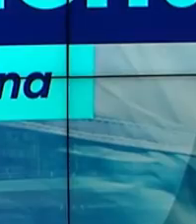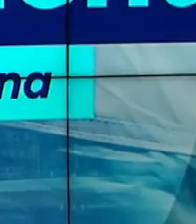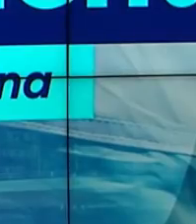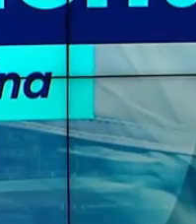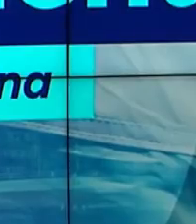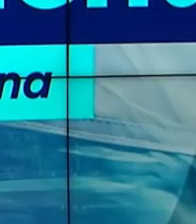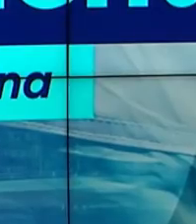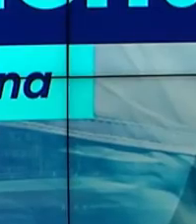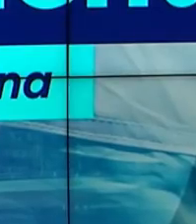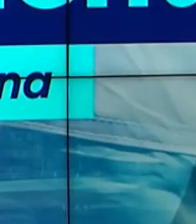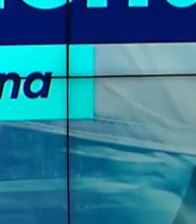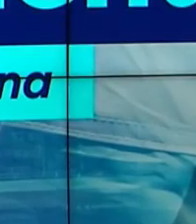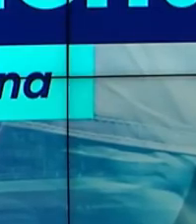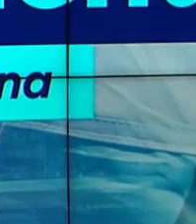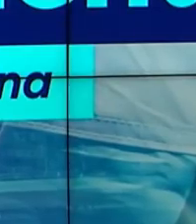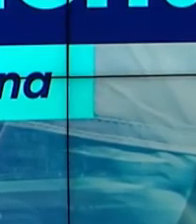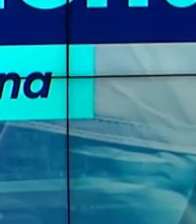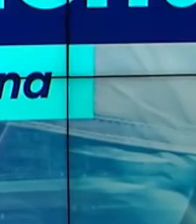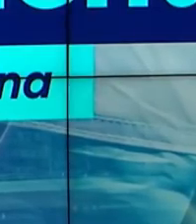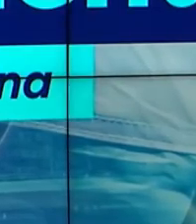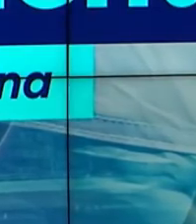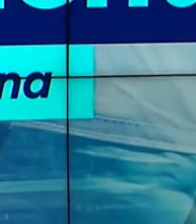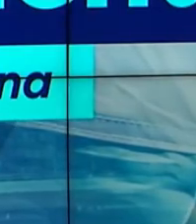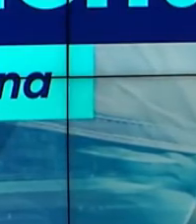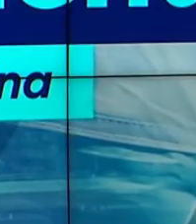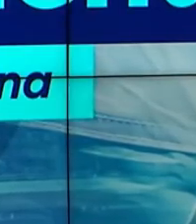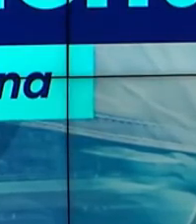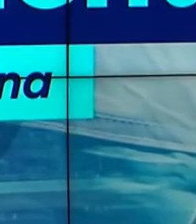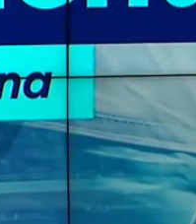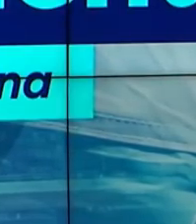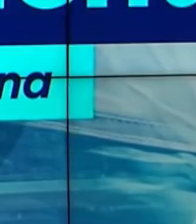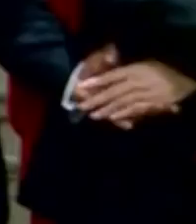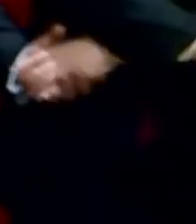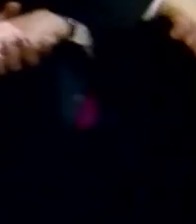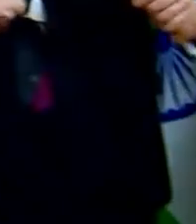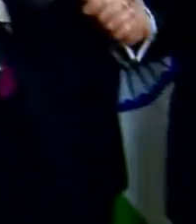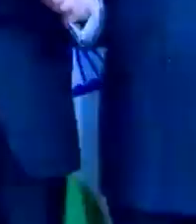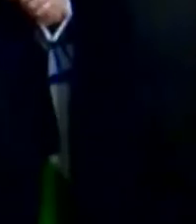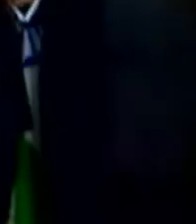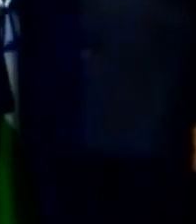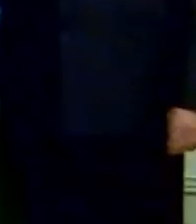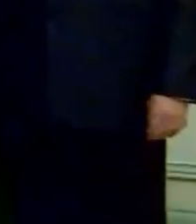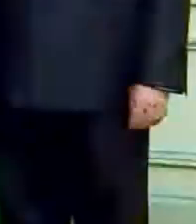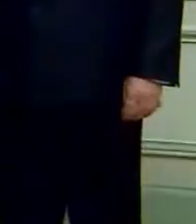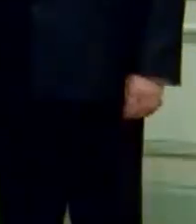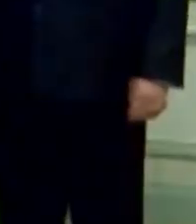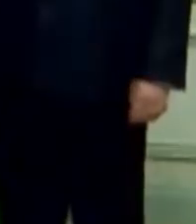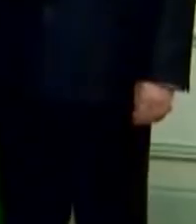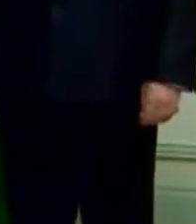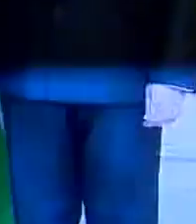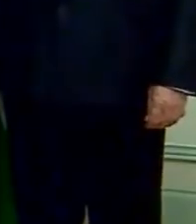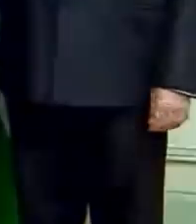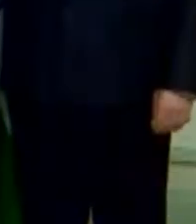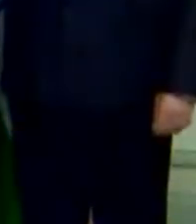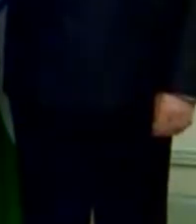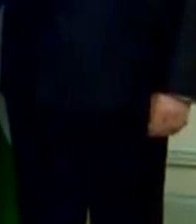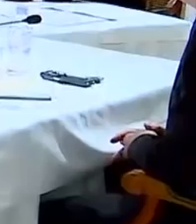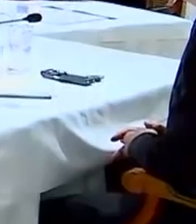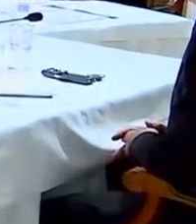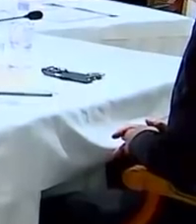2009 e desde então realiza encontros periódicos a cada ano eles se reuniram para a foto oficial da família